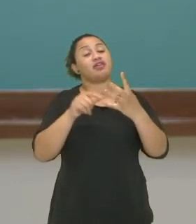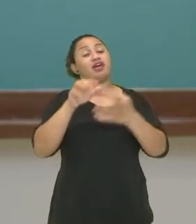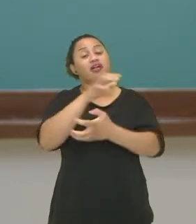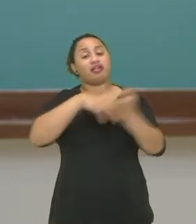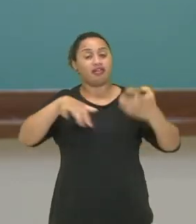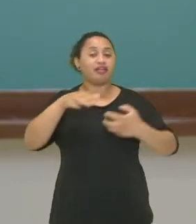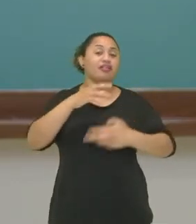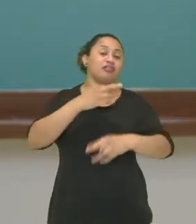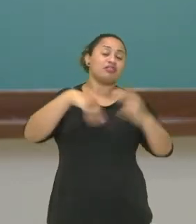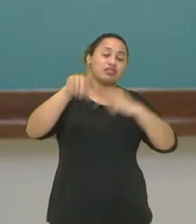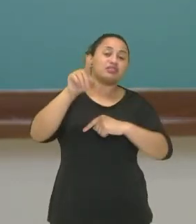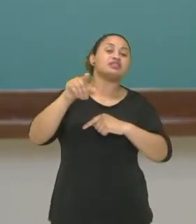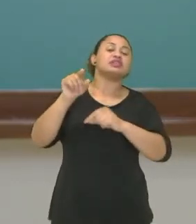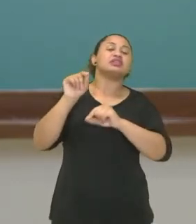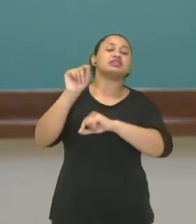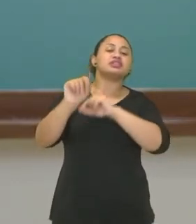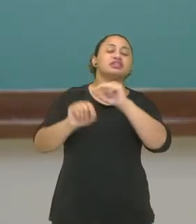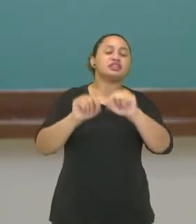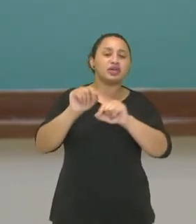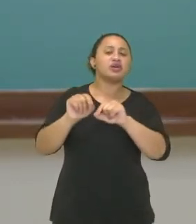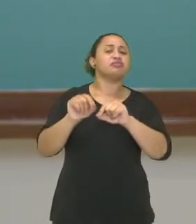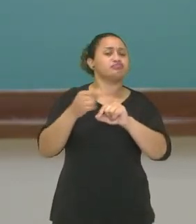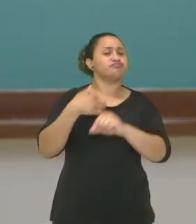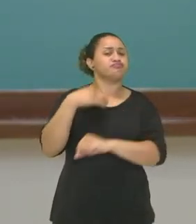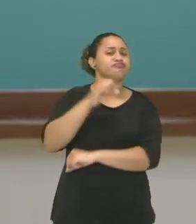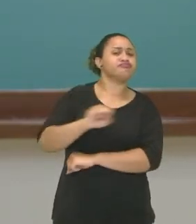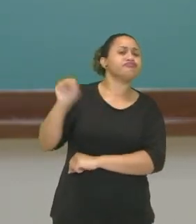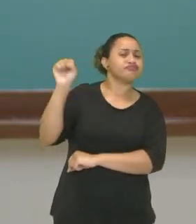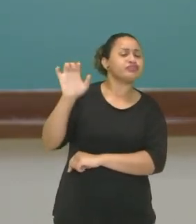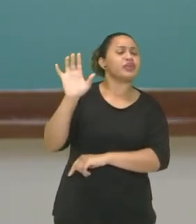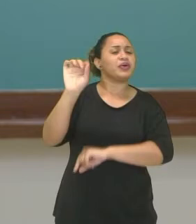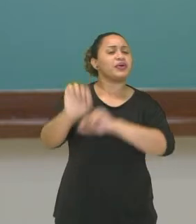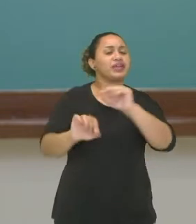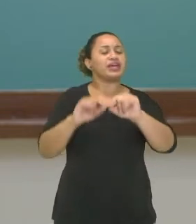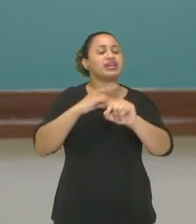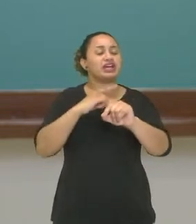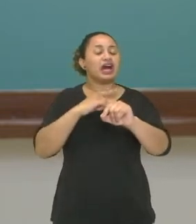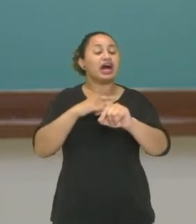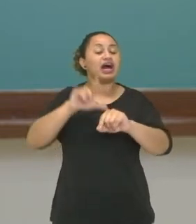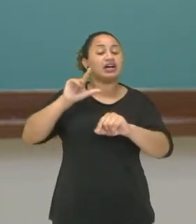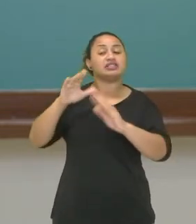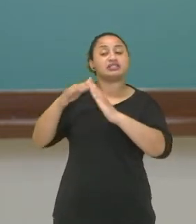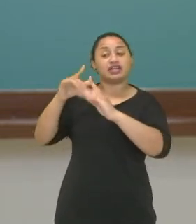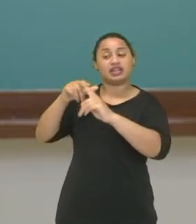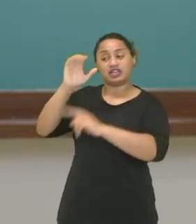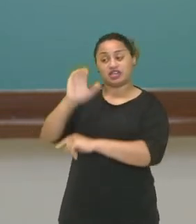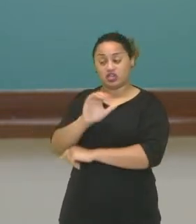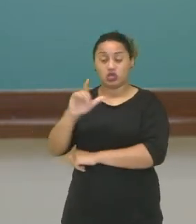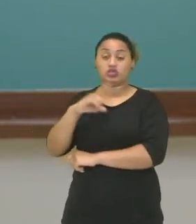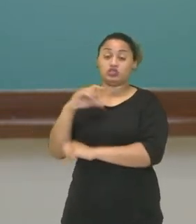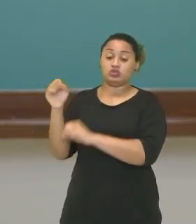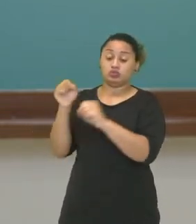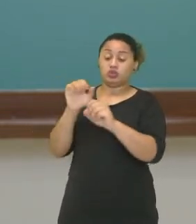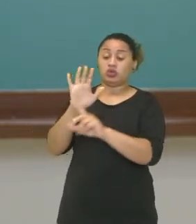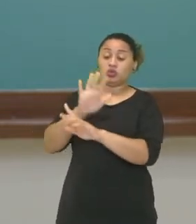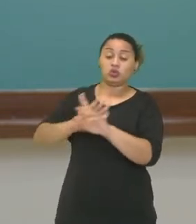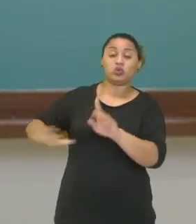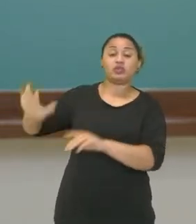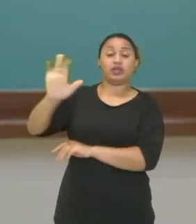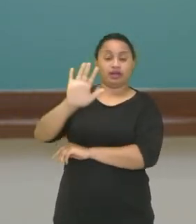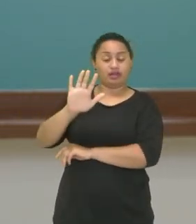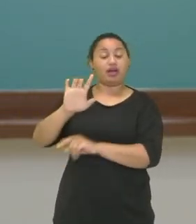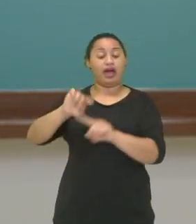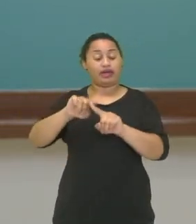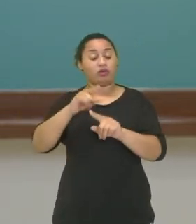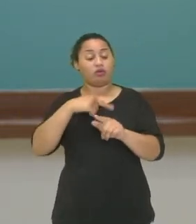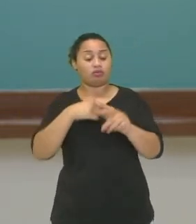então, a Igreja Católica tinha uma hegemonia sobre o cristianismo. Com a Revolução, com a Reforma